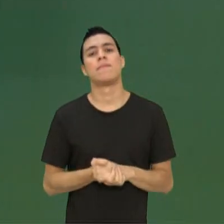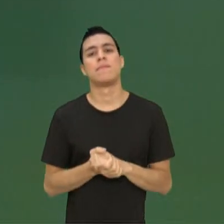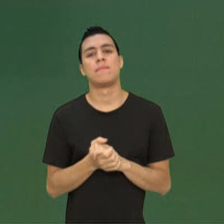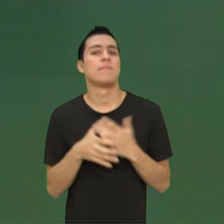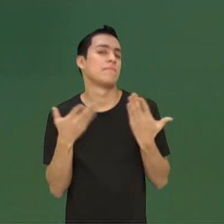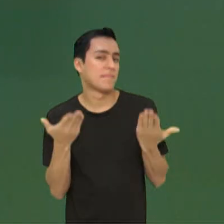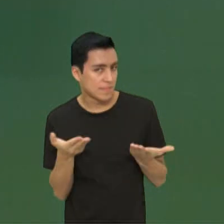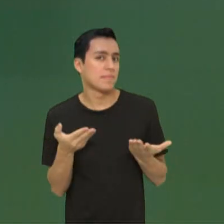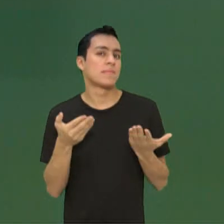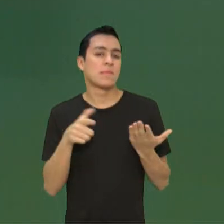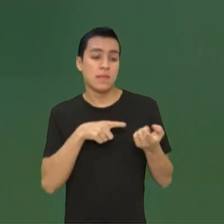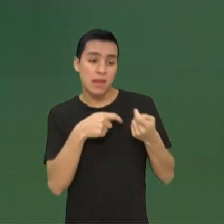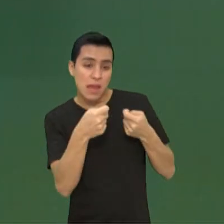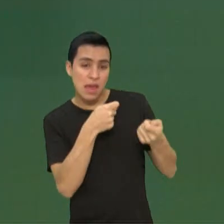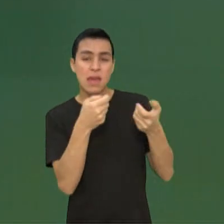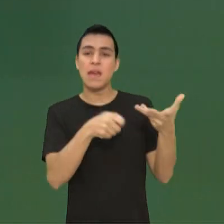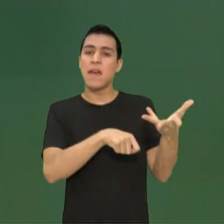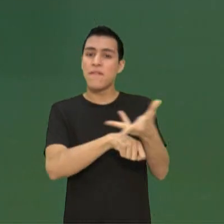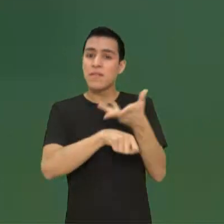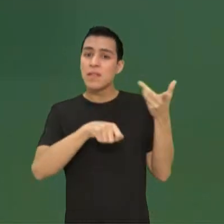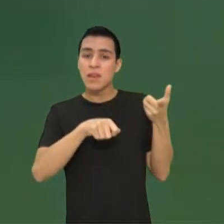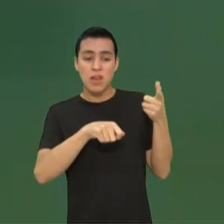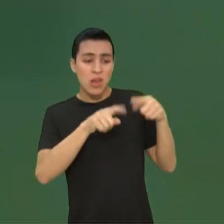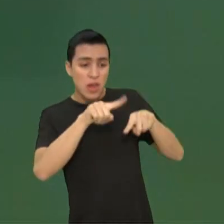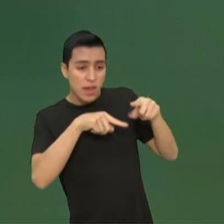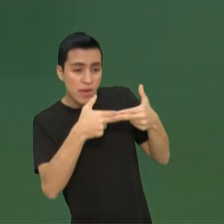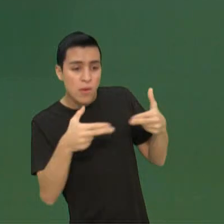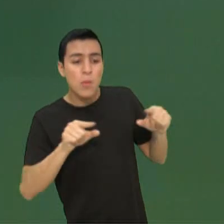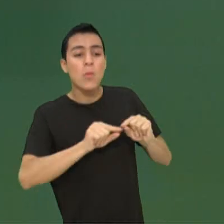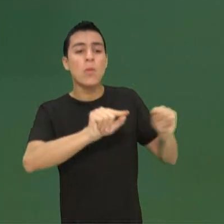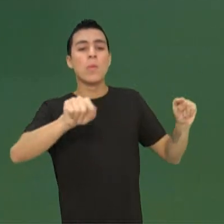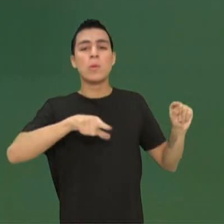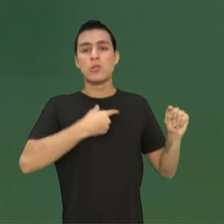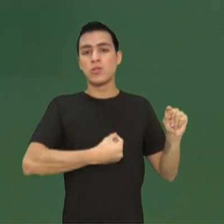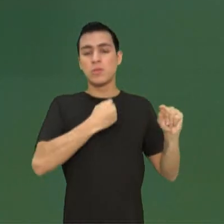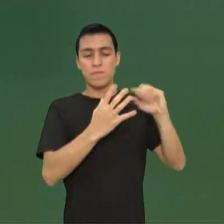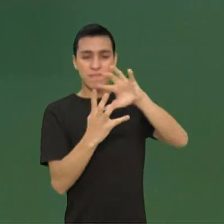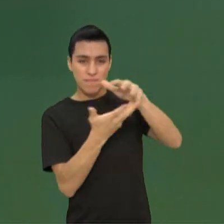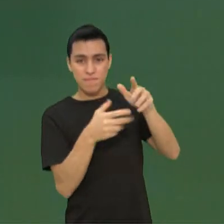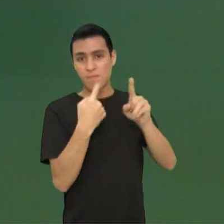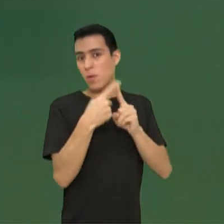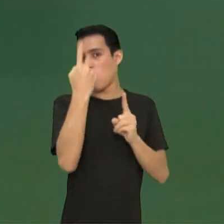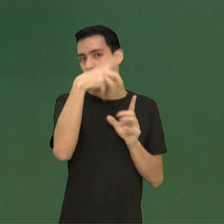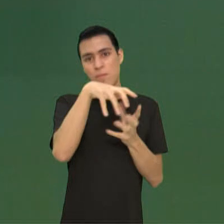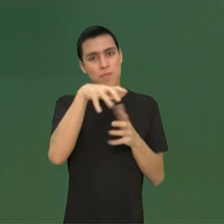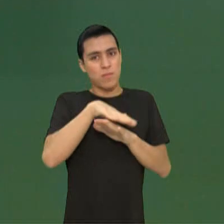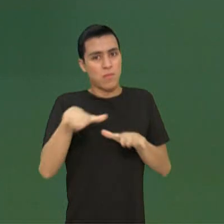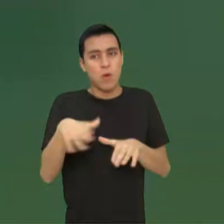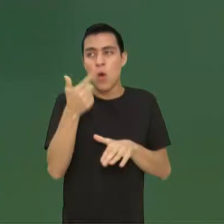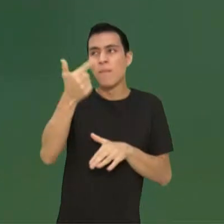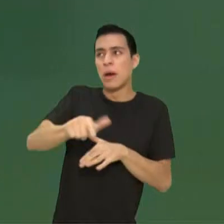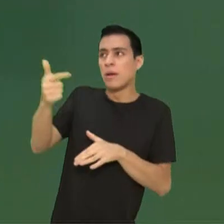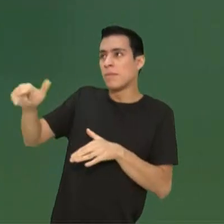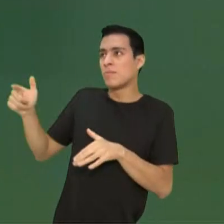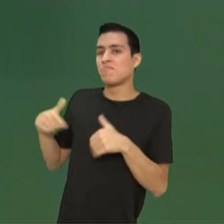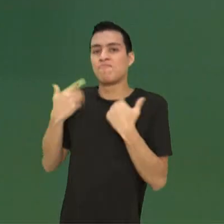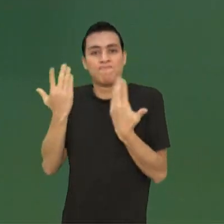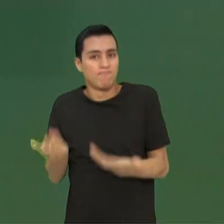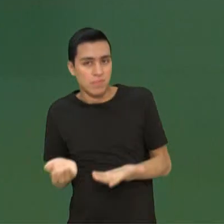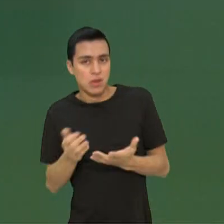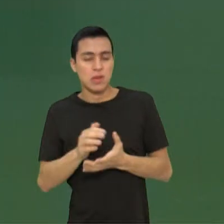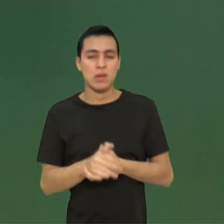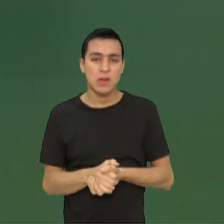Né? Vamos ter uma gestão eficiente dos recursos que tem no planeta. Só temos um planeta. Tá